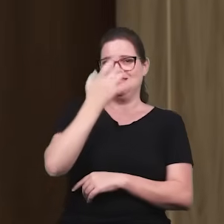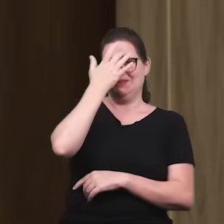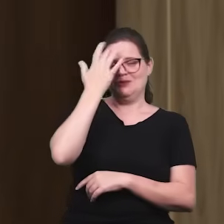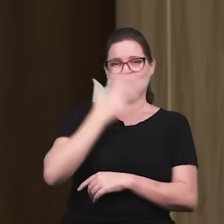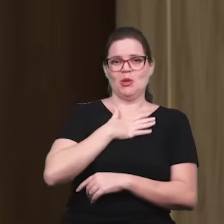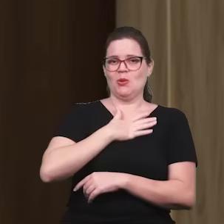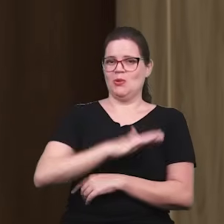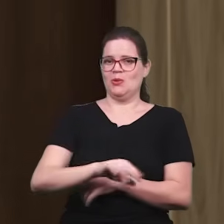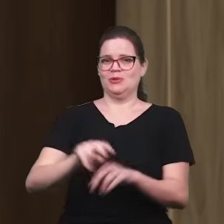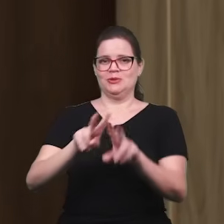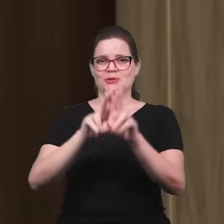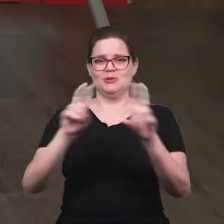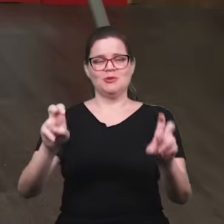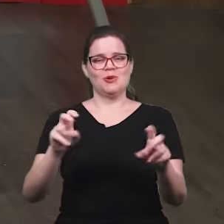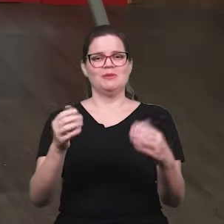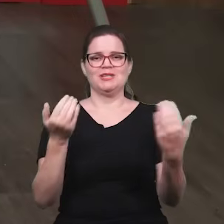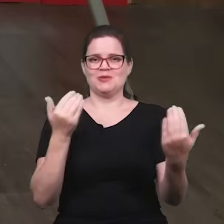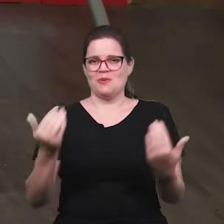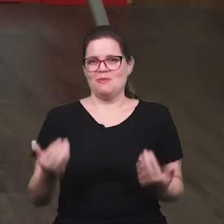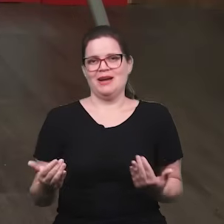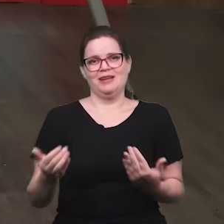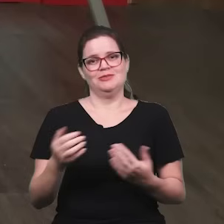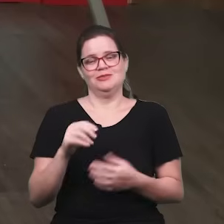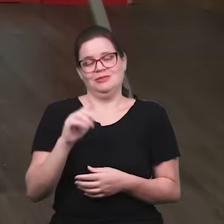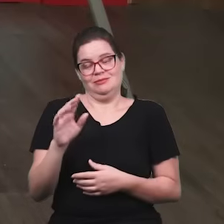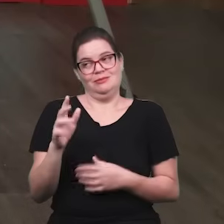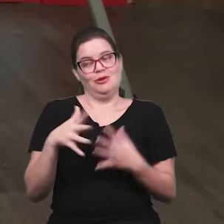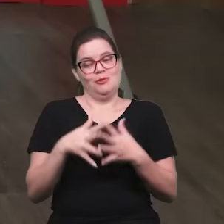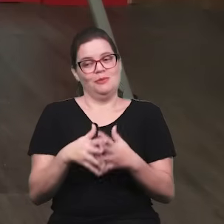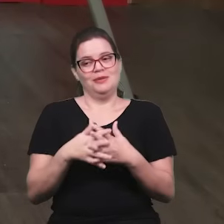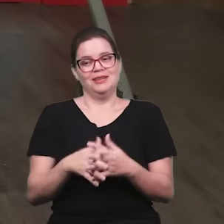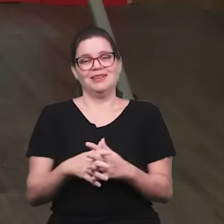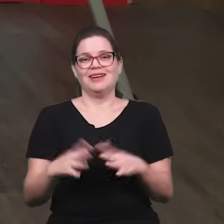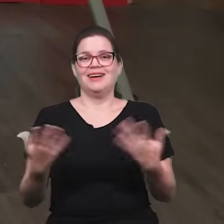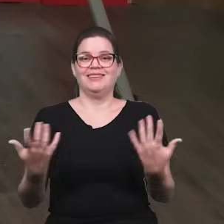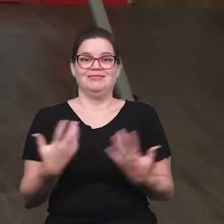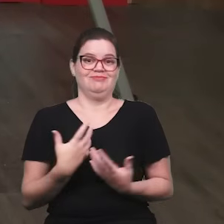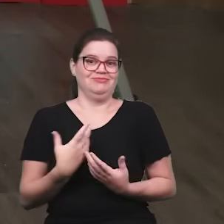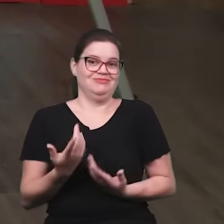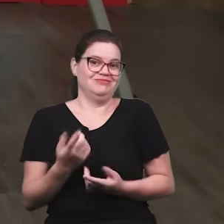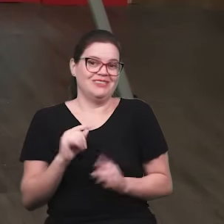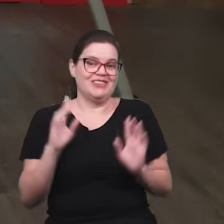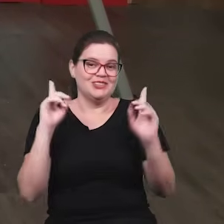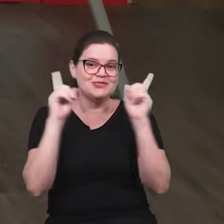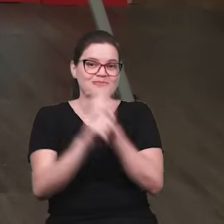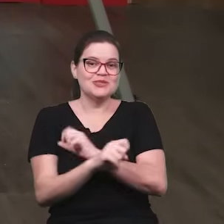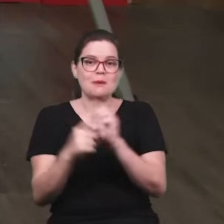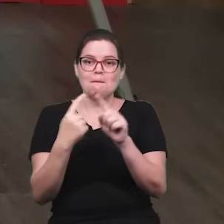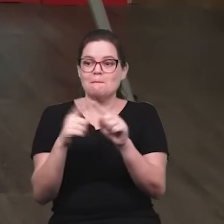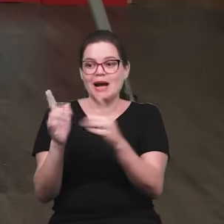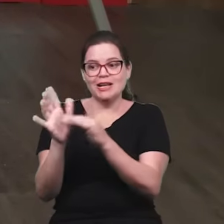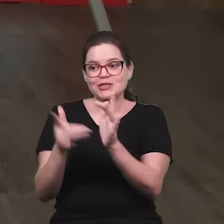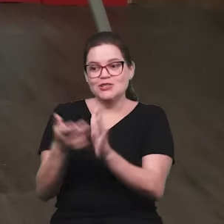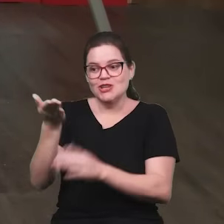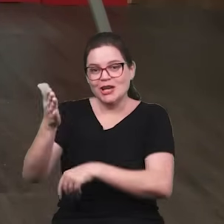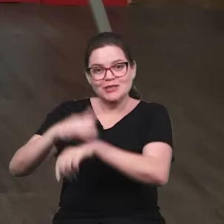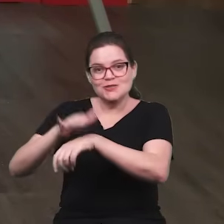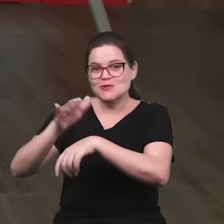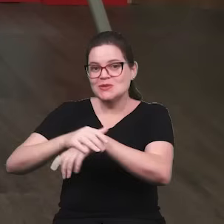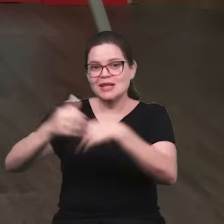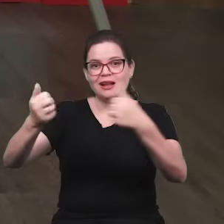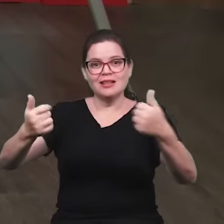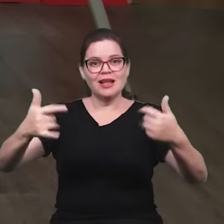meio complicado frustrado, aqui. Frustrado. Vai ficar frustrado, né? Com o Senhor Jesus